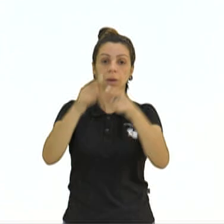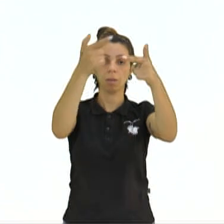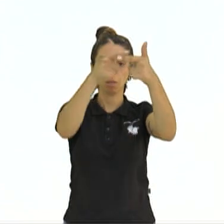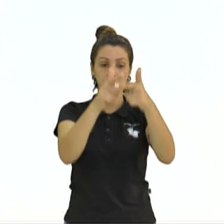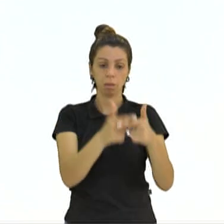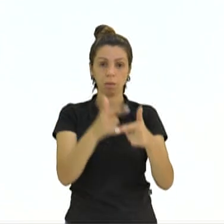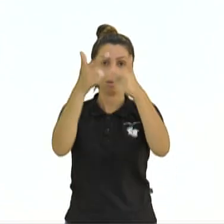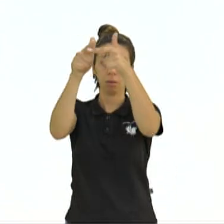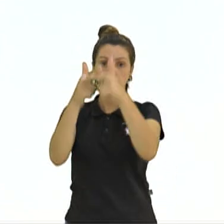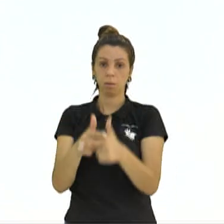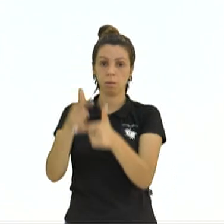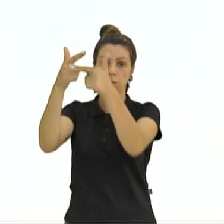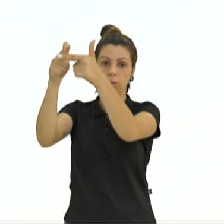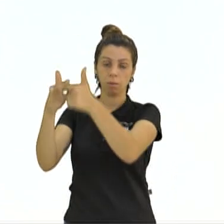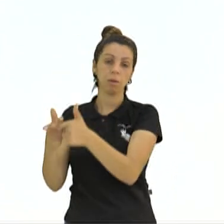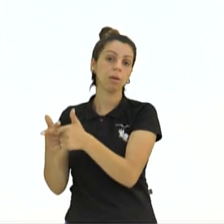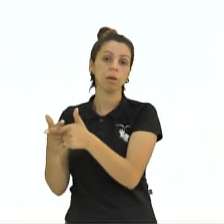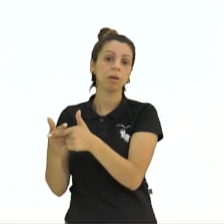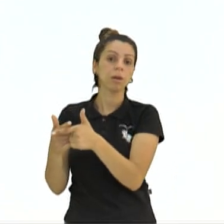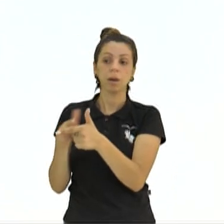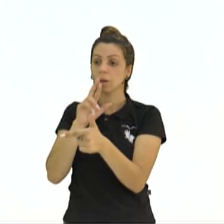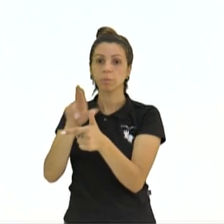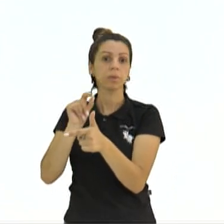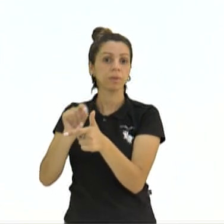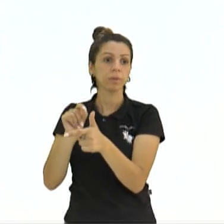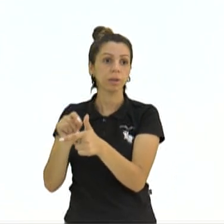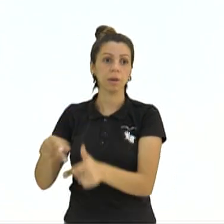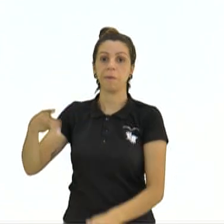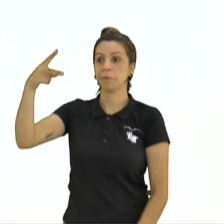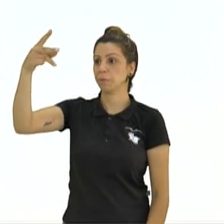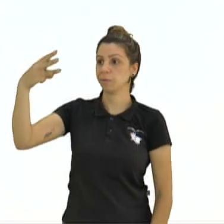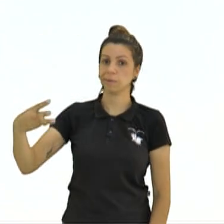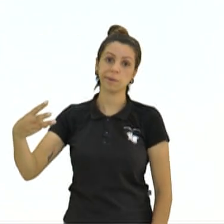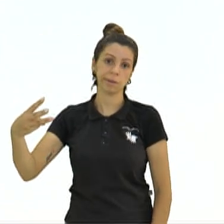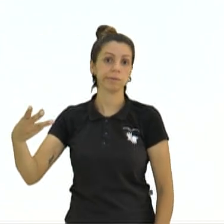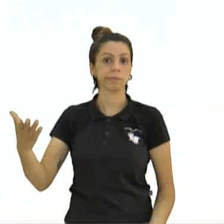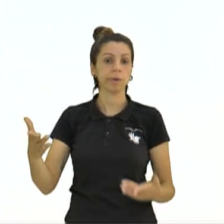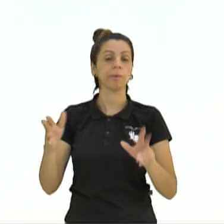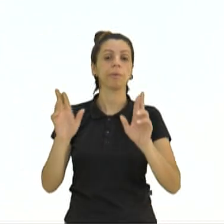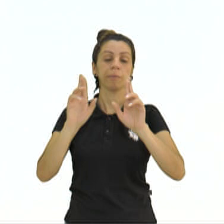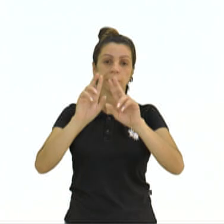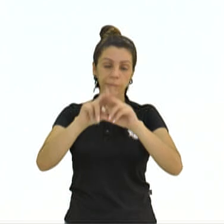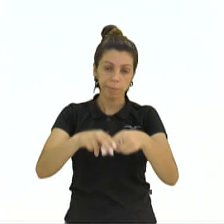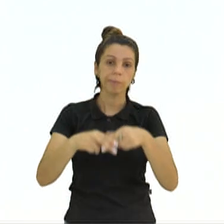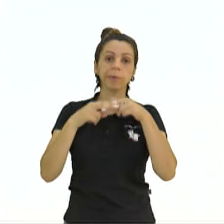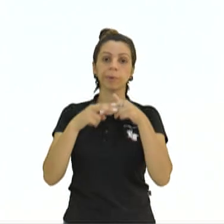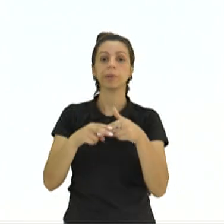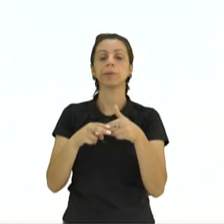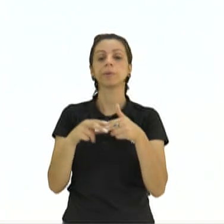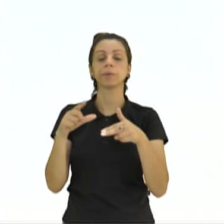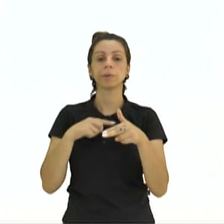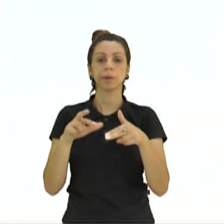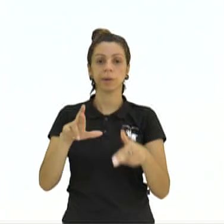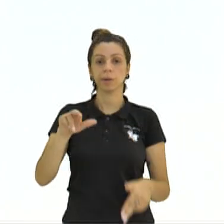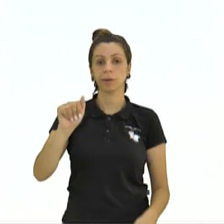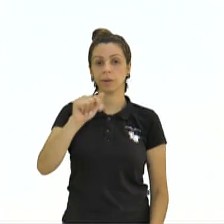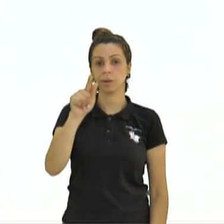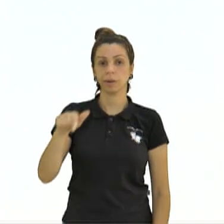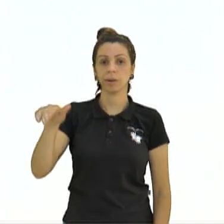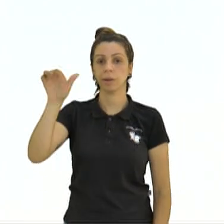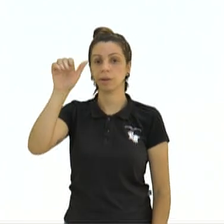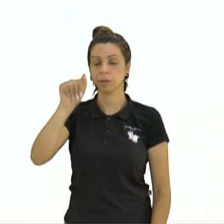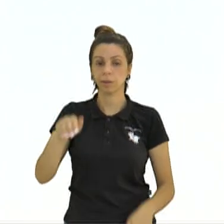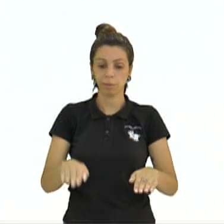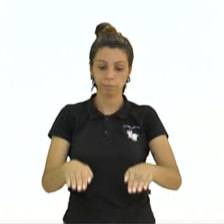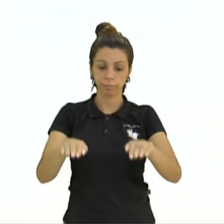aonde? Vai chegar no 2/3, que é a minha constante. Então, a razão entre grandezas proporcionais, ela se mantém